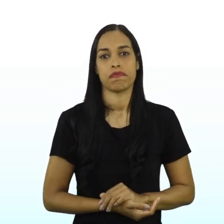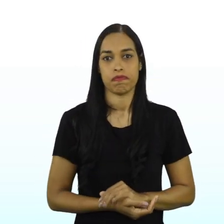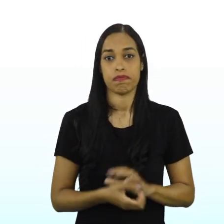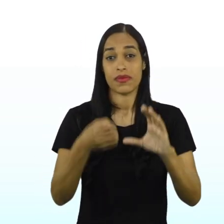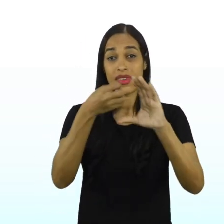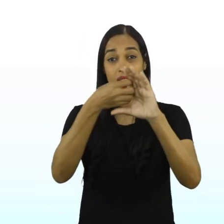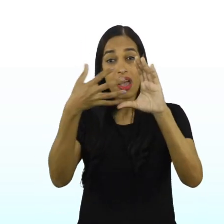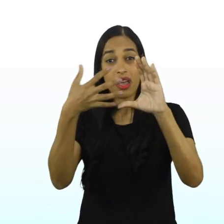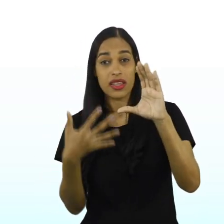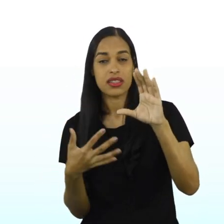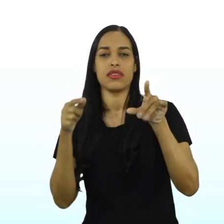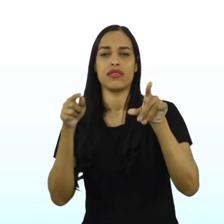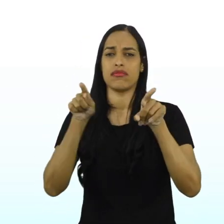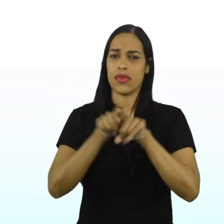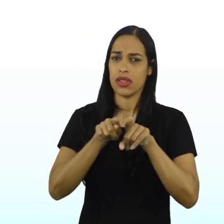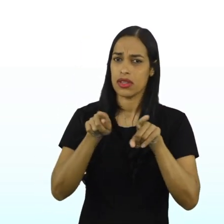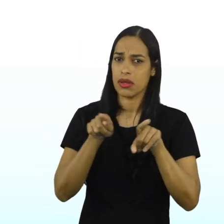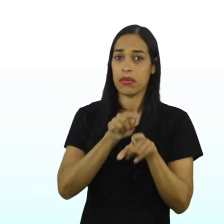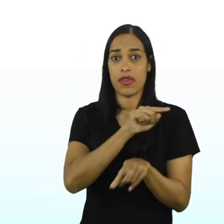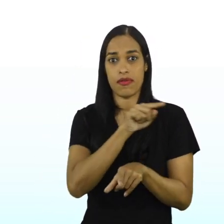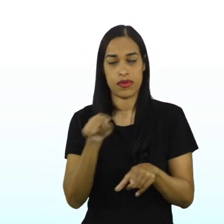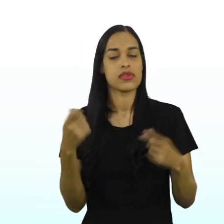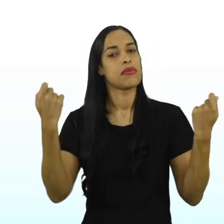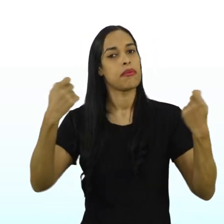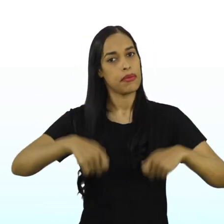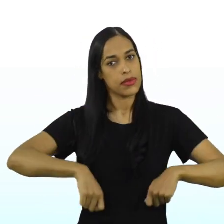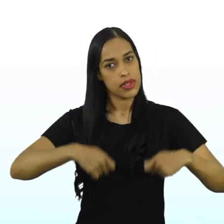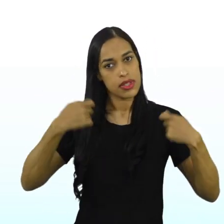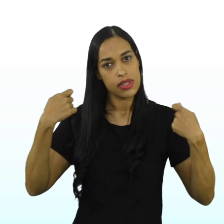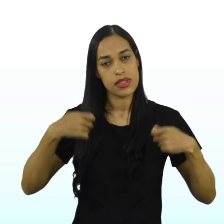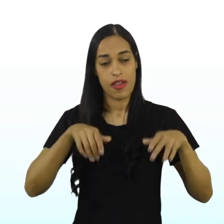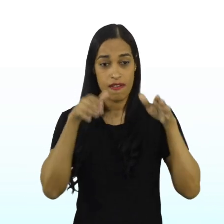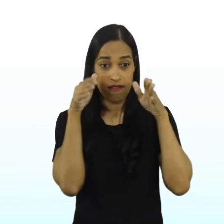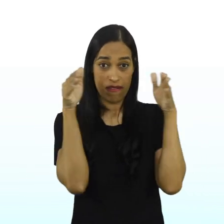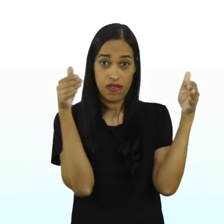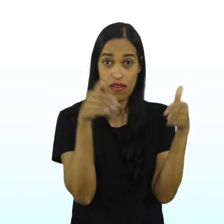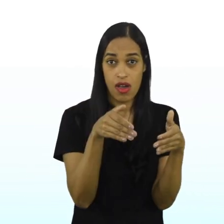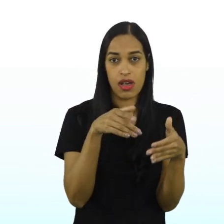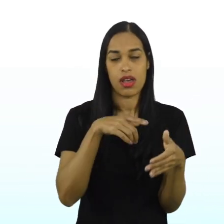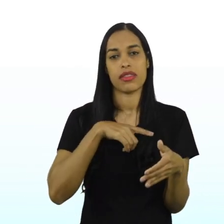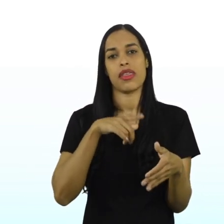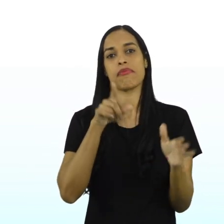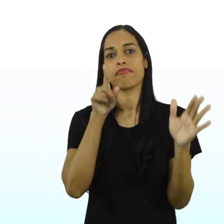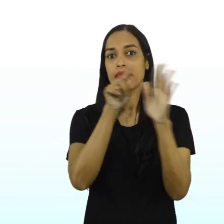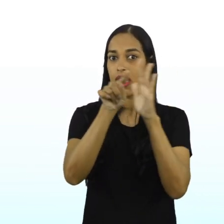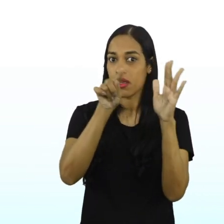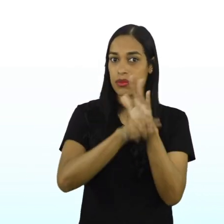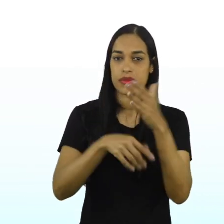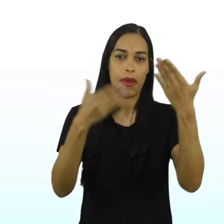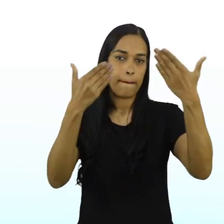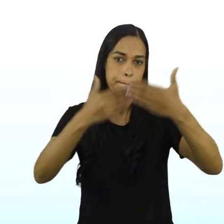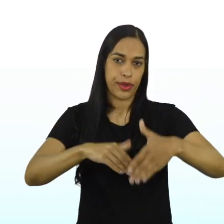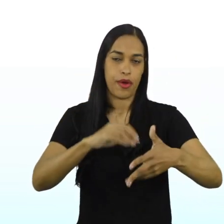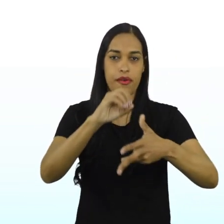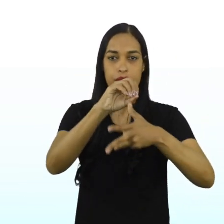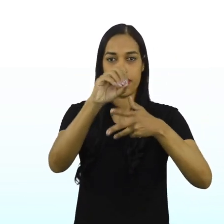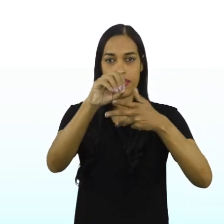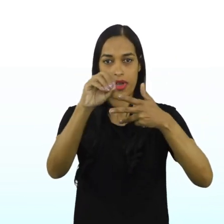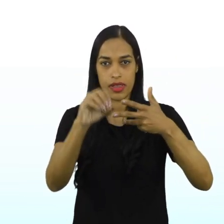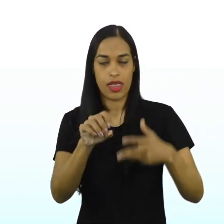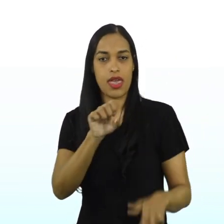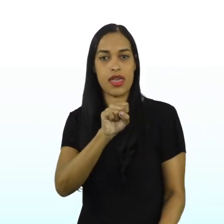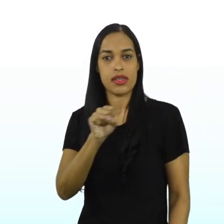características da função apelativa também você tem que saber. Porque existem questões na prova do Enem e também